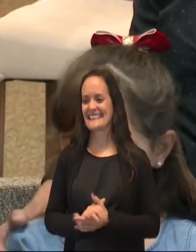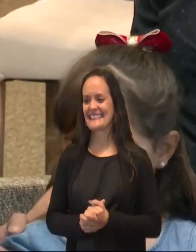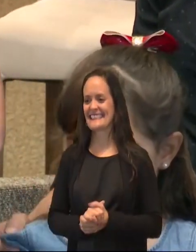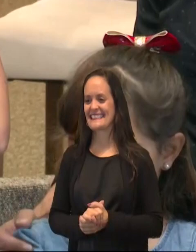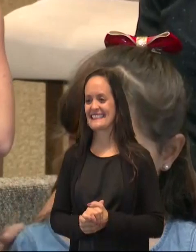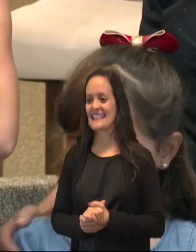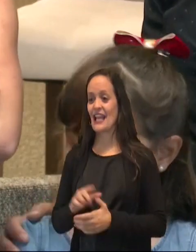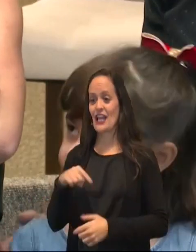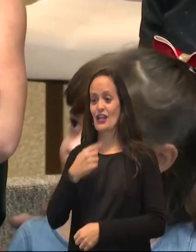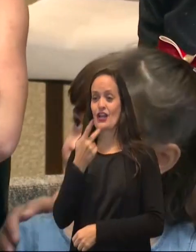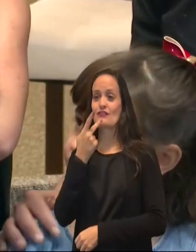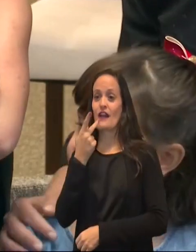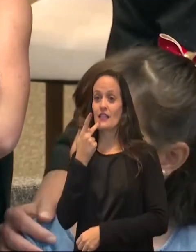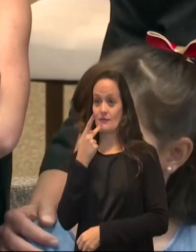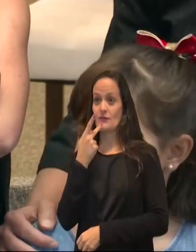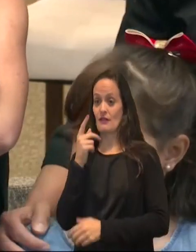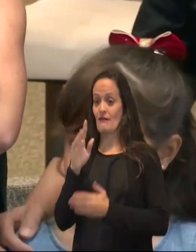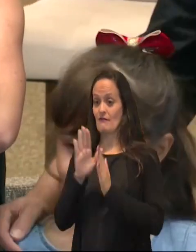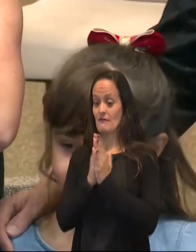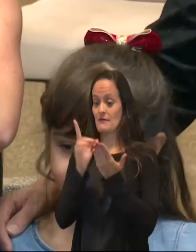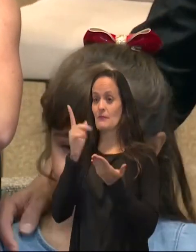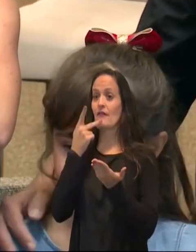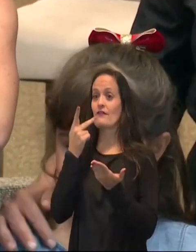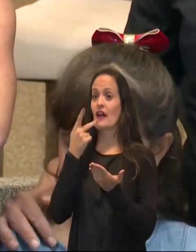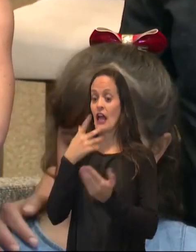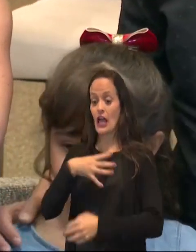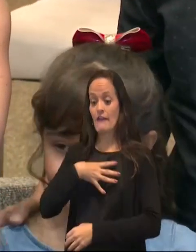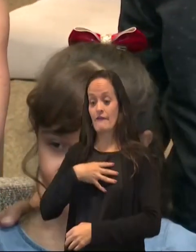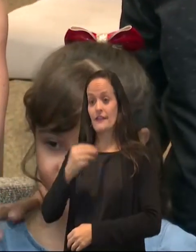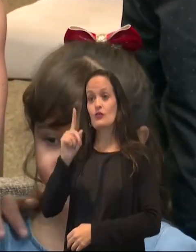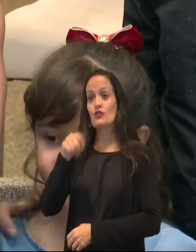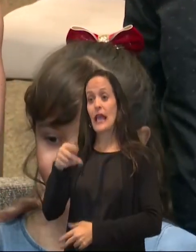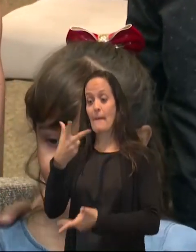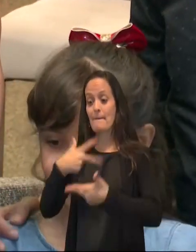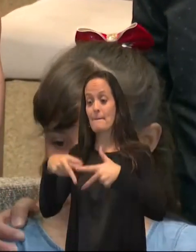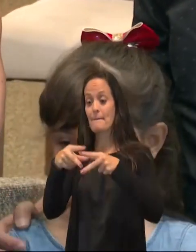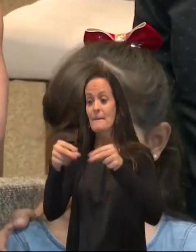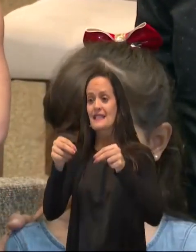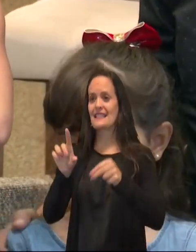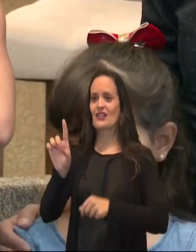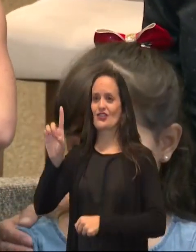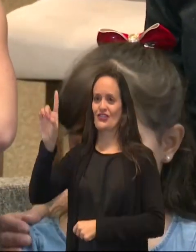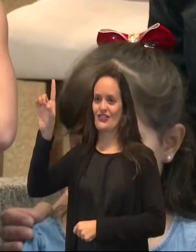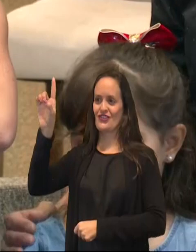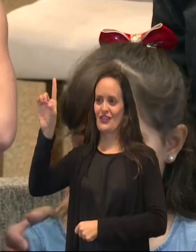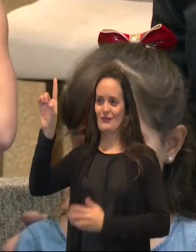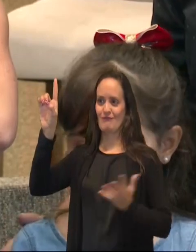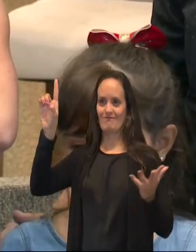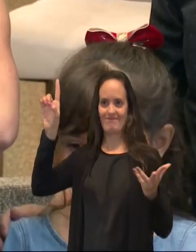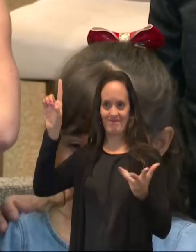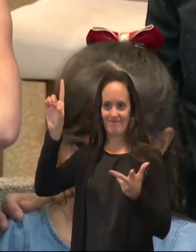diz: os filhos são herança do Senhor, que os pais do Bento possam cuidar e